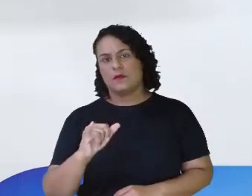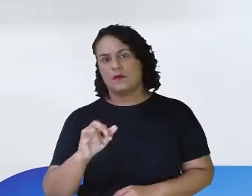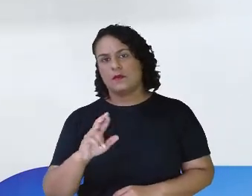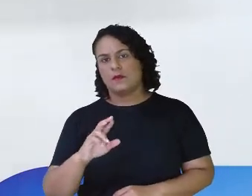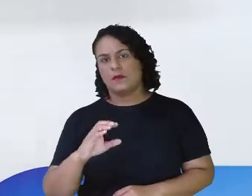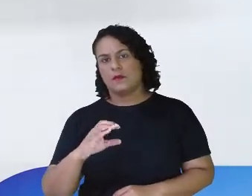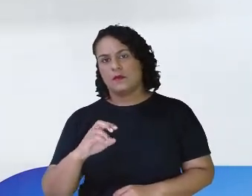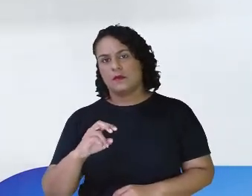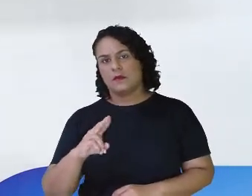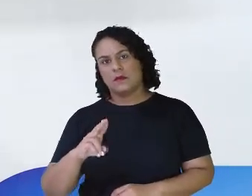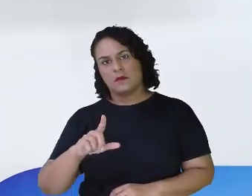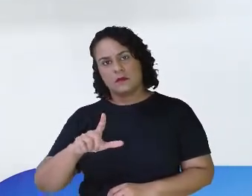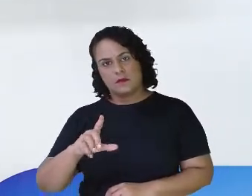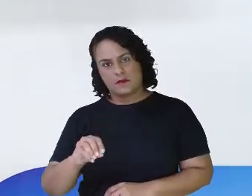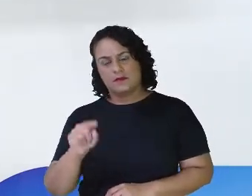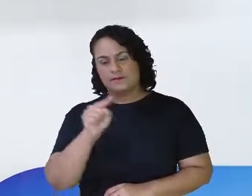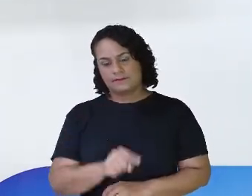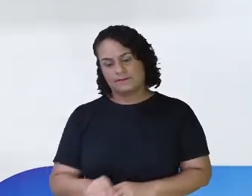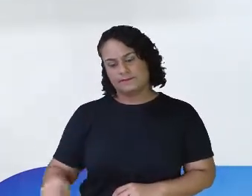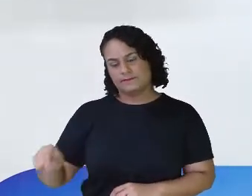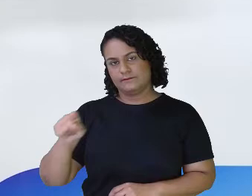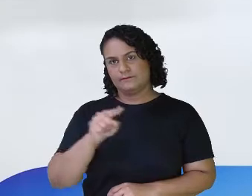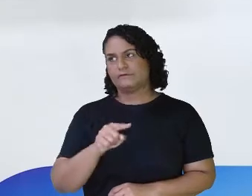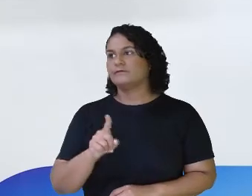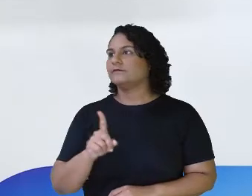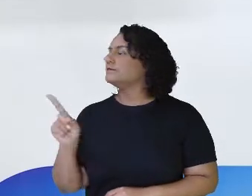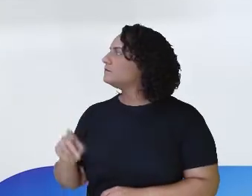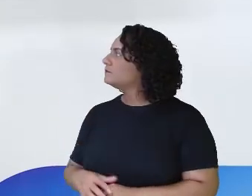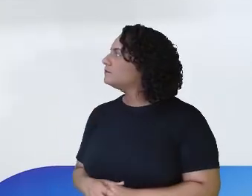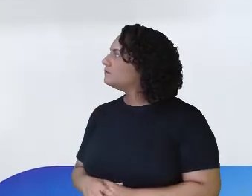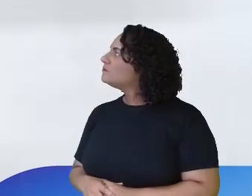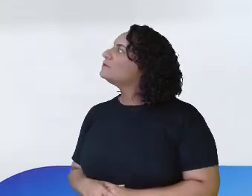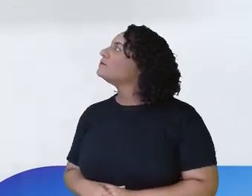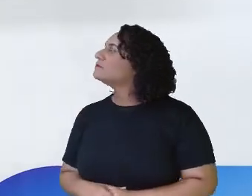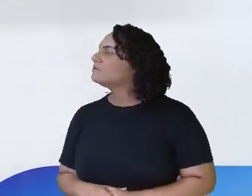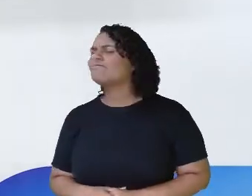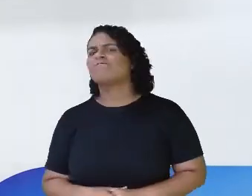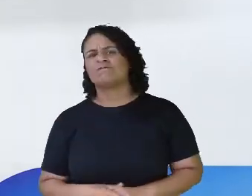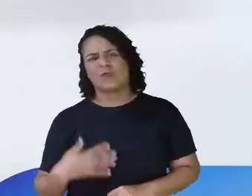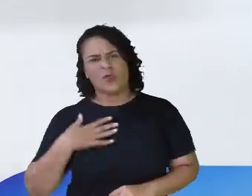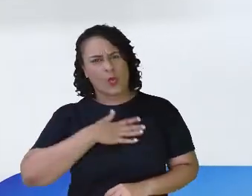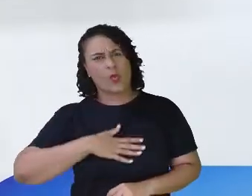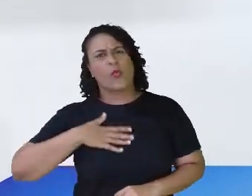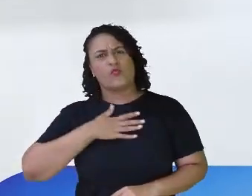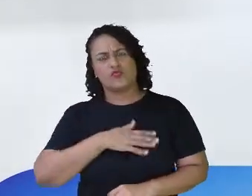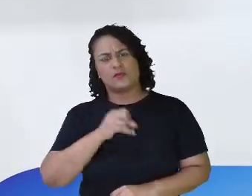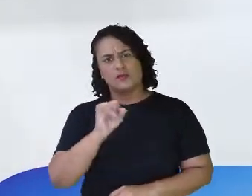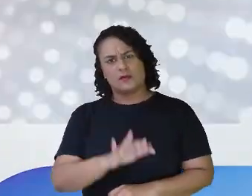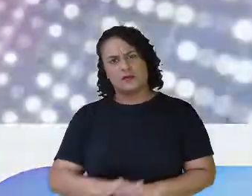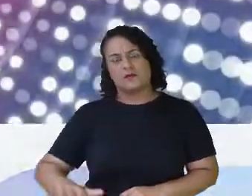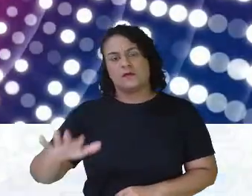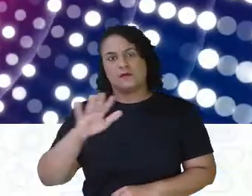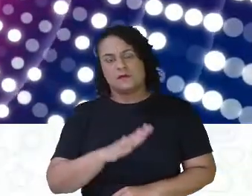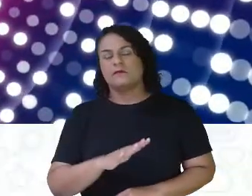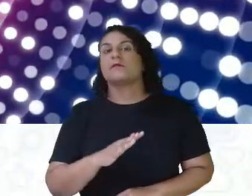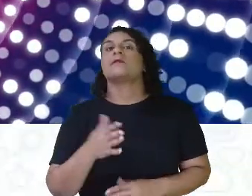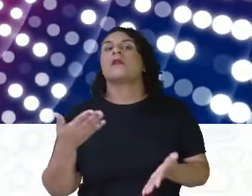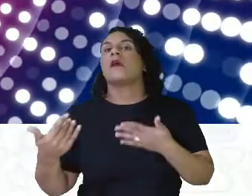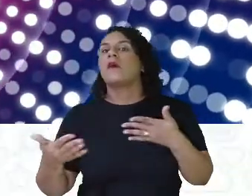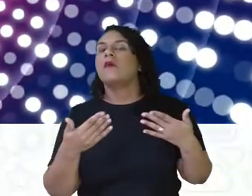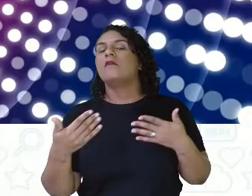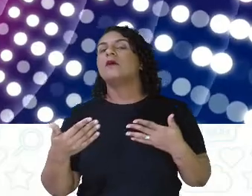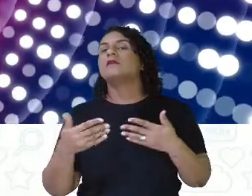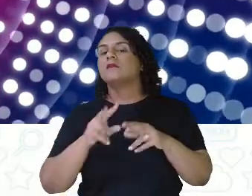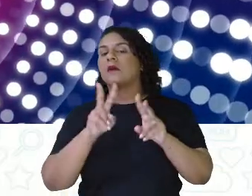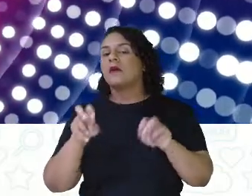aí, deixei bem interativo. Eu amei essa imagem aí. A gente vai conversar sobre